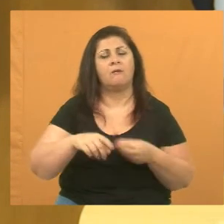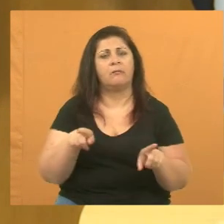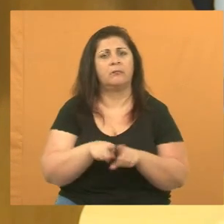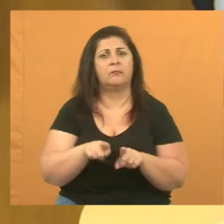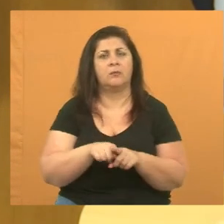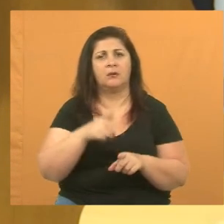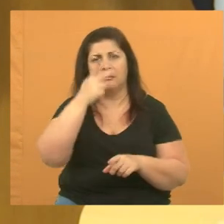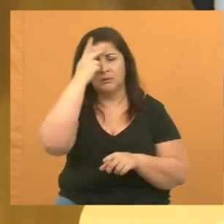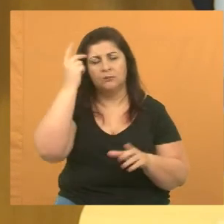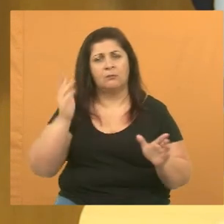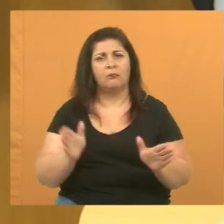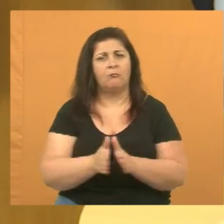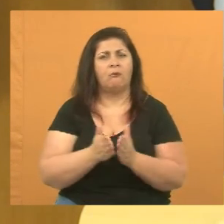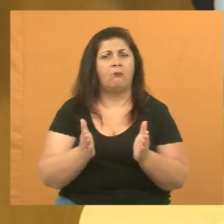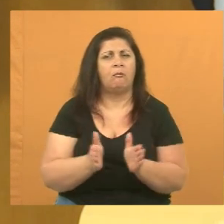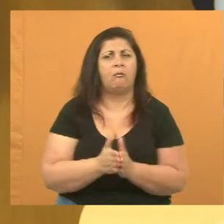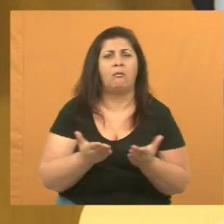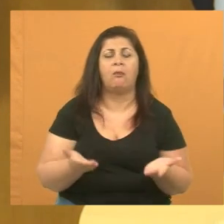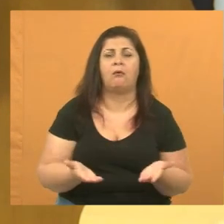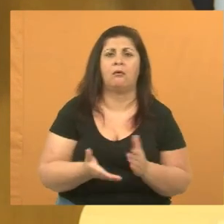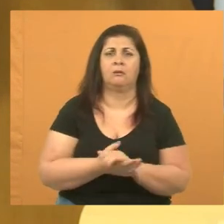né, que não têm essa